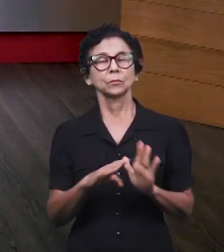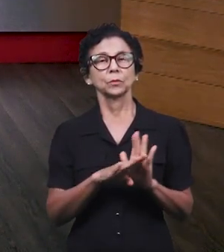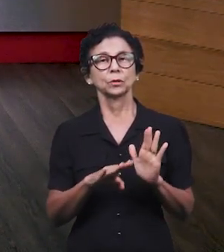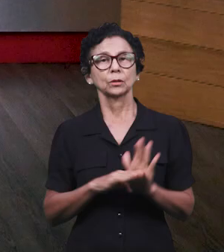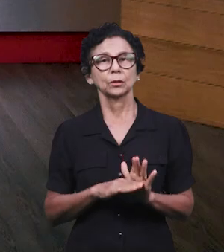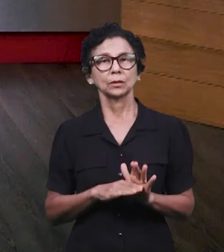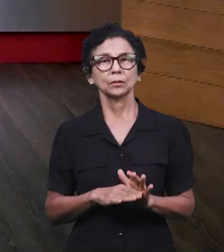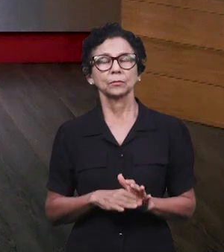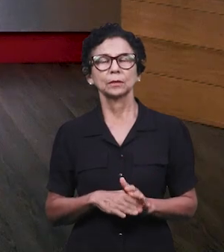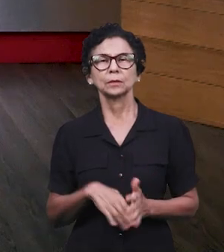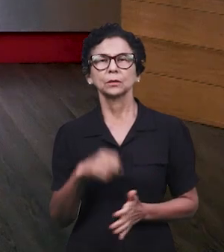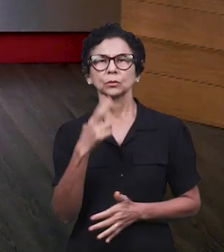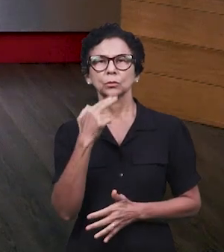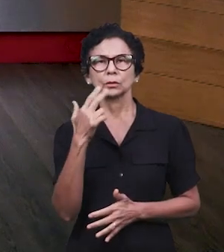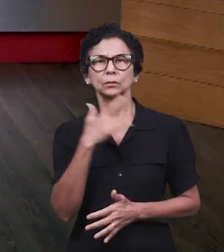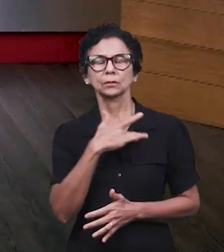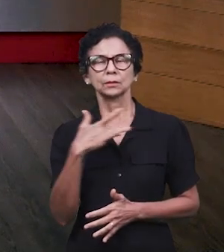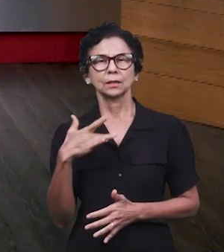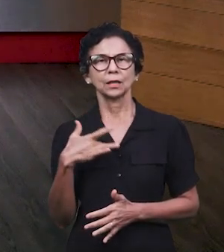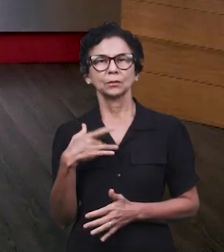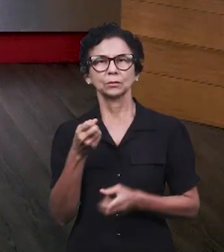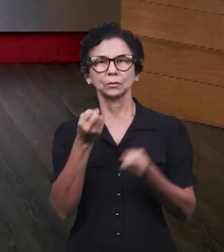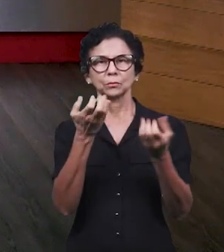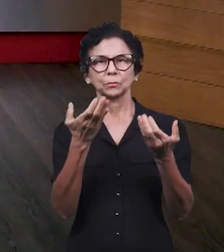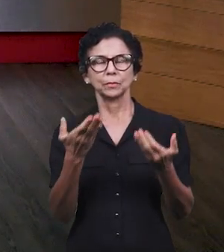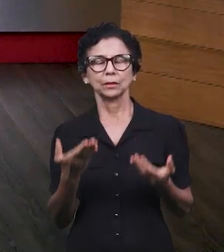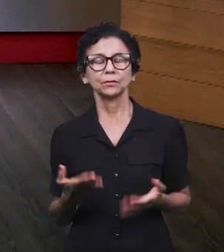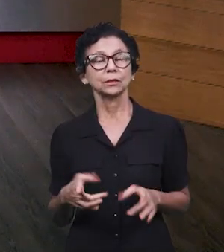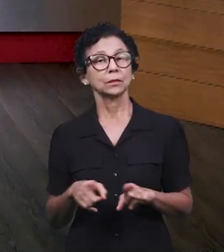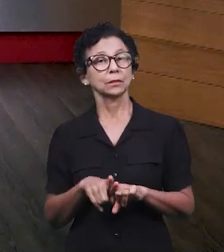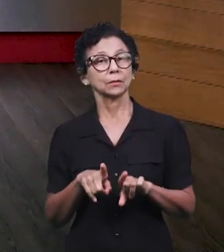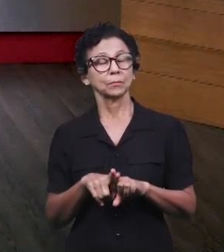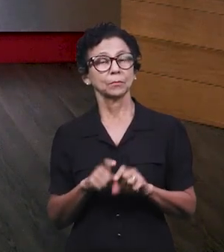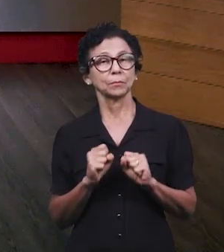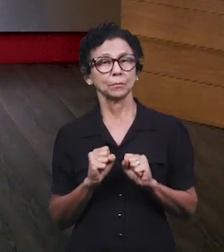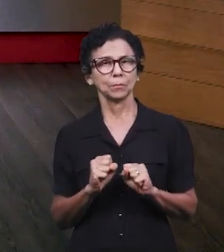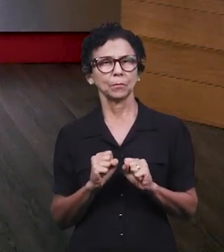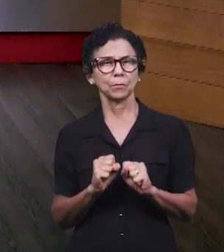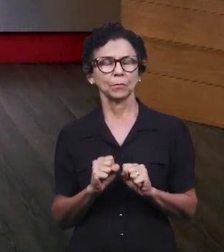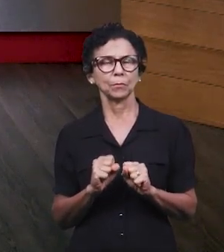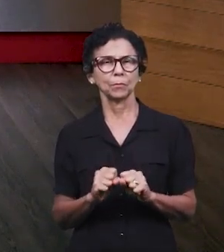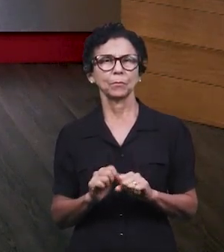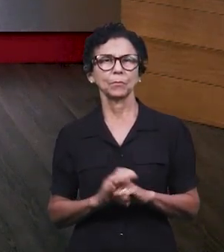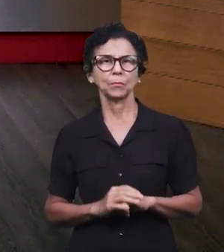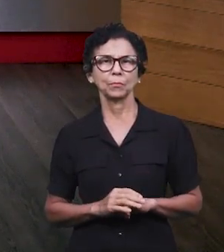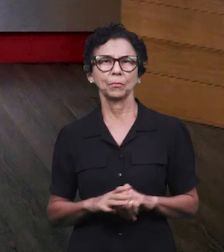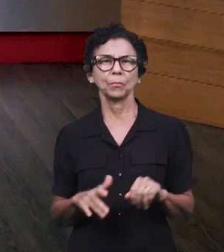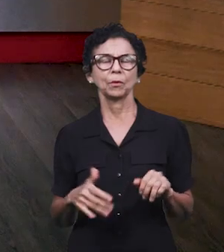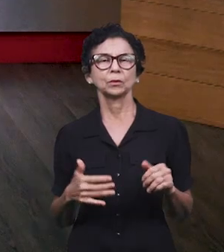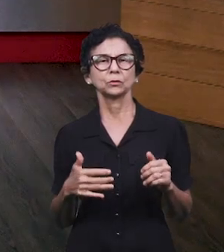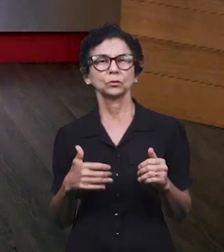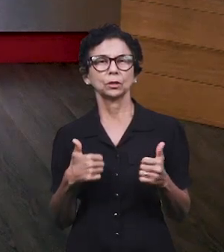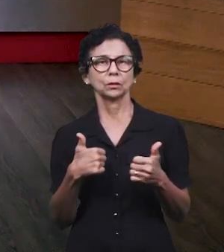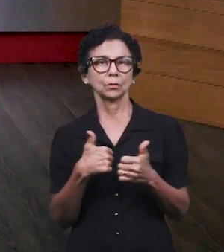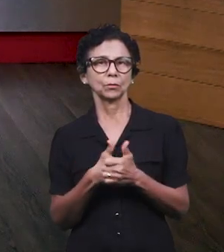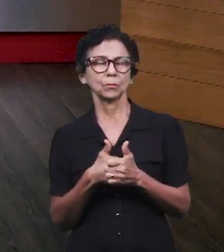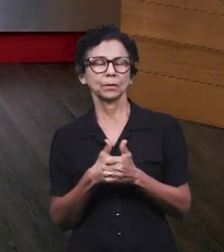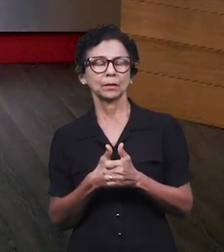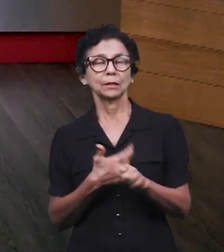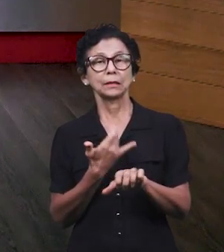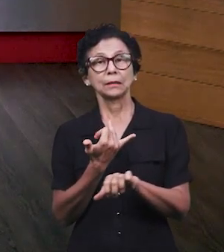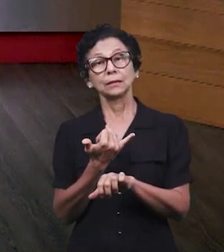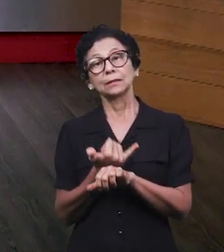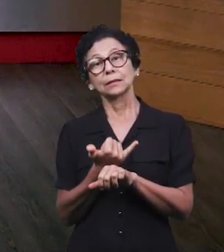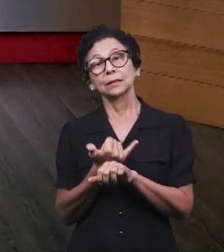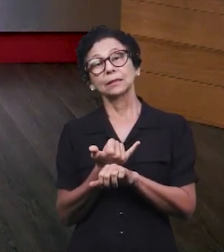que nos assiste, seja muito bem-vindo. Você também pode nos acompanhar, além do canal do YouTube da Igreja, como também pelos canais